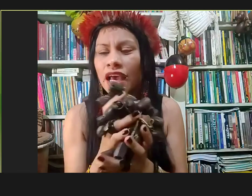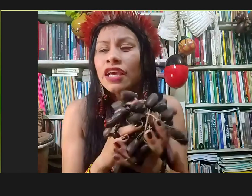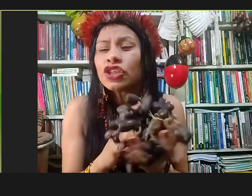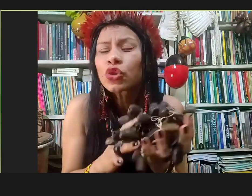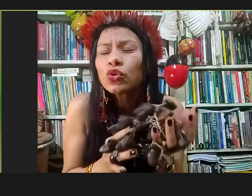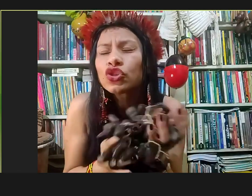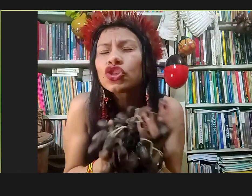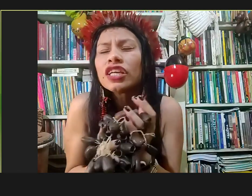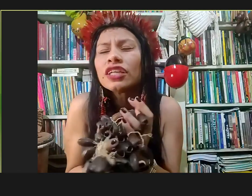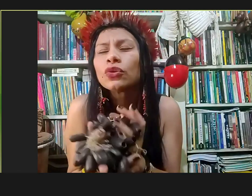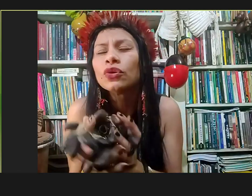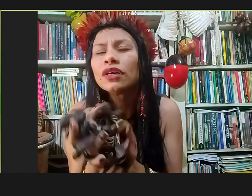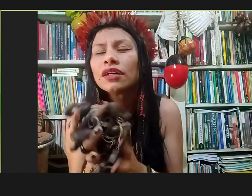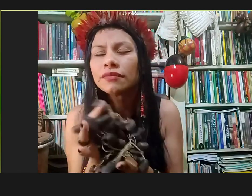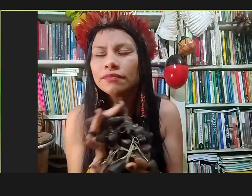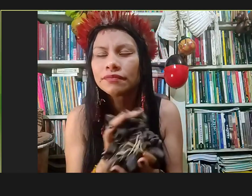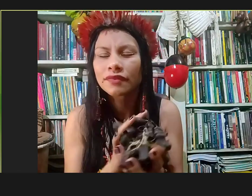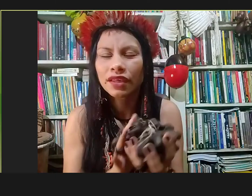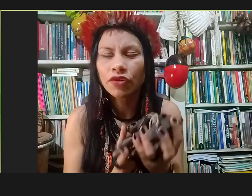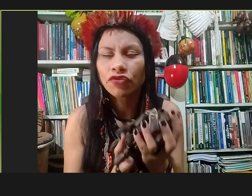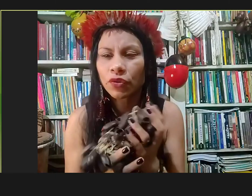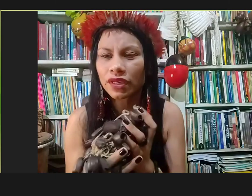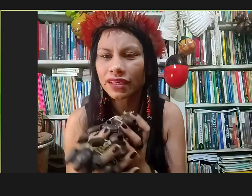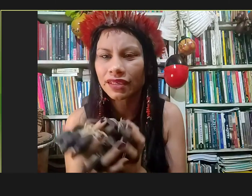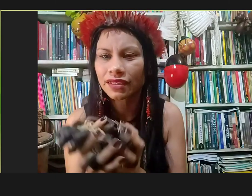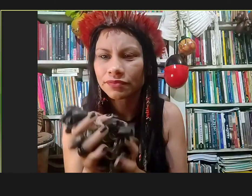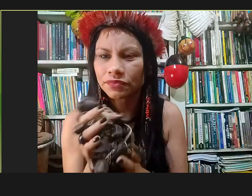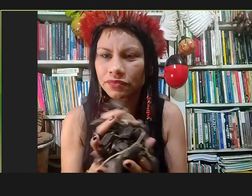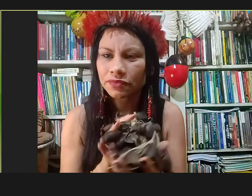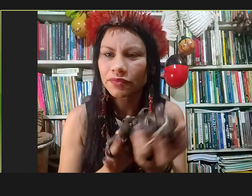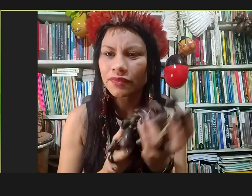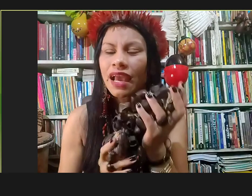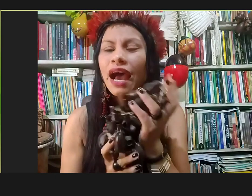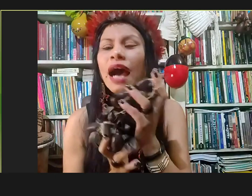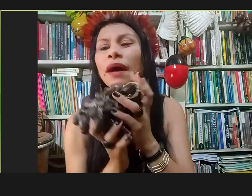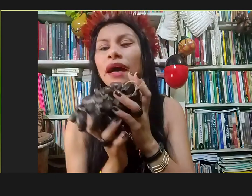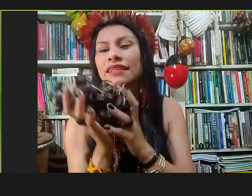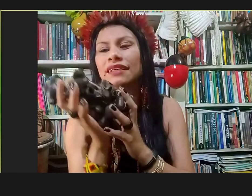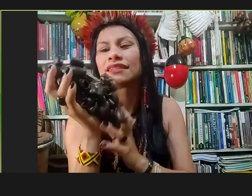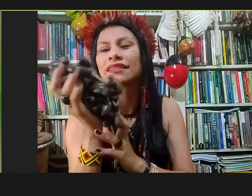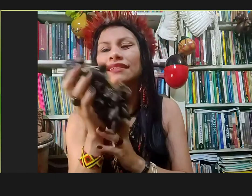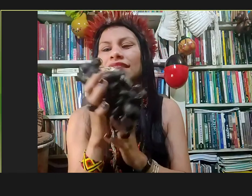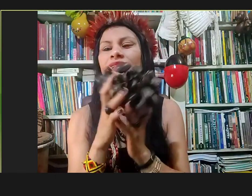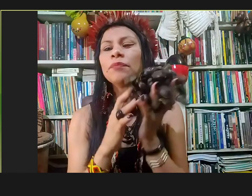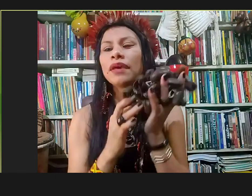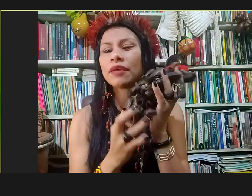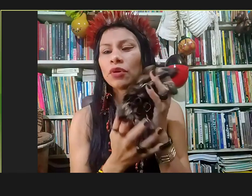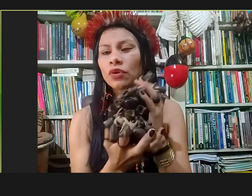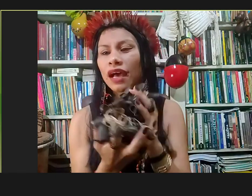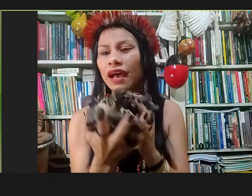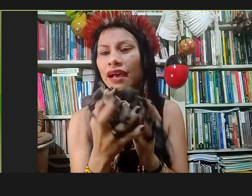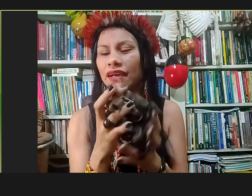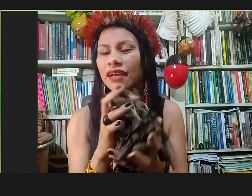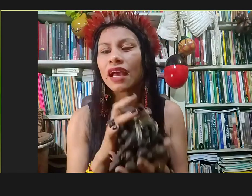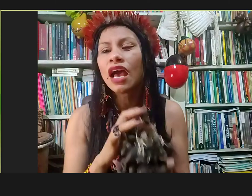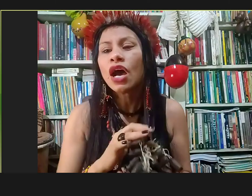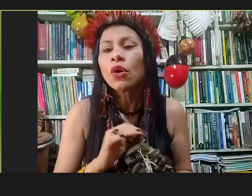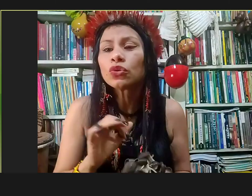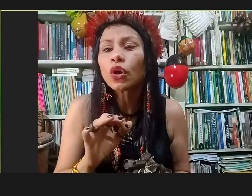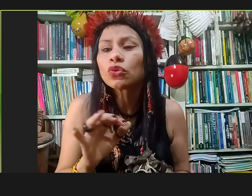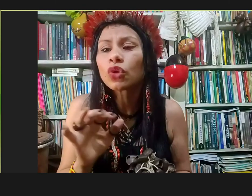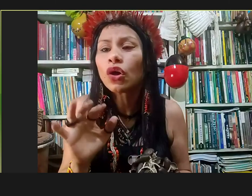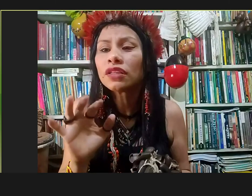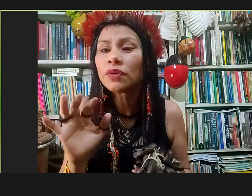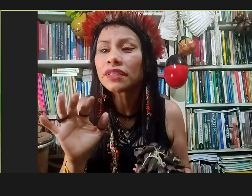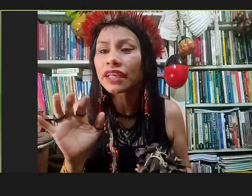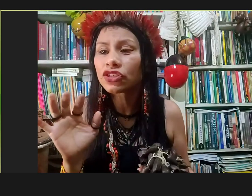cortar. Escondido, eu fico aqui. A mata também é meu lugar.